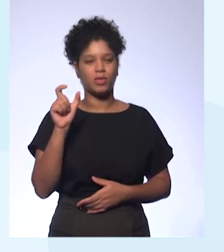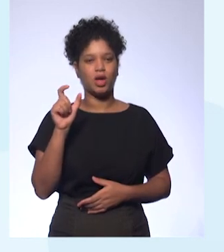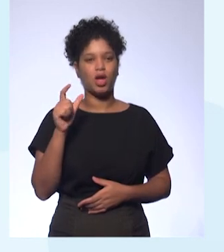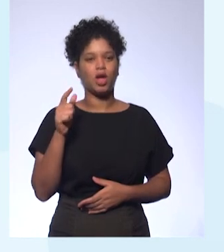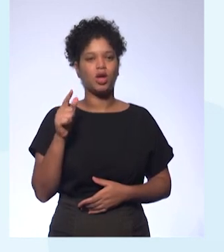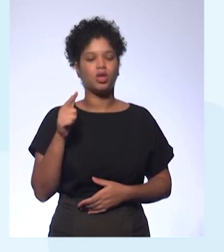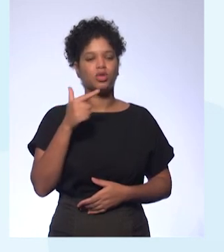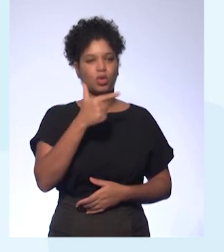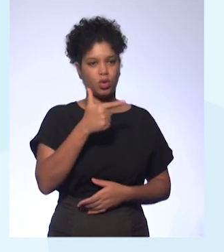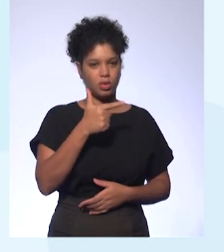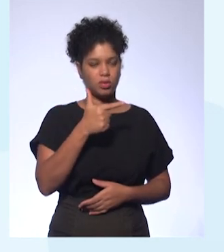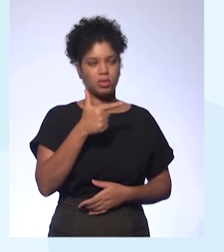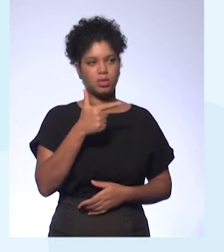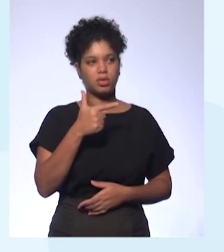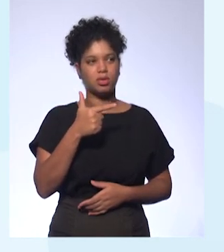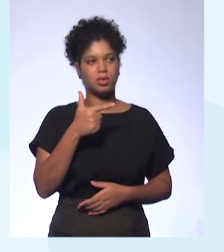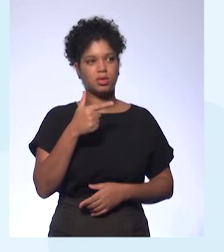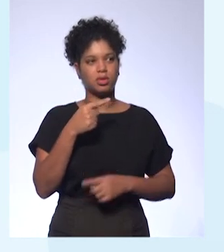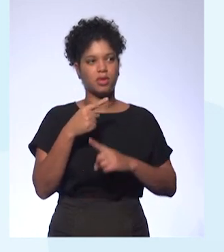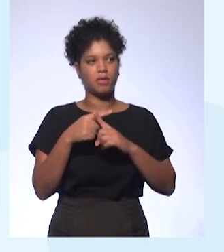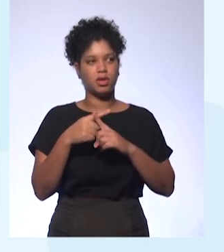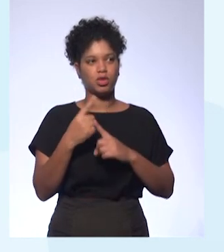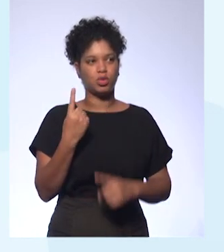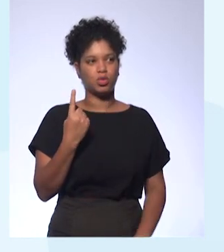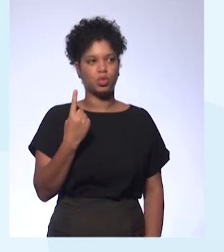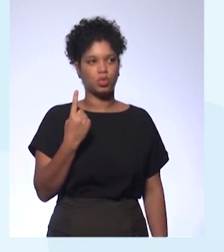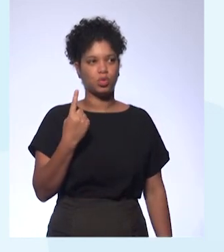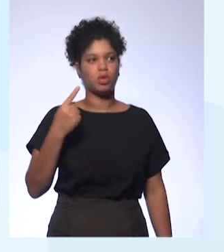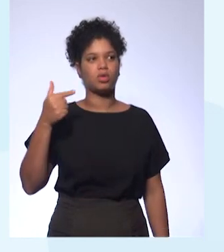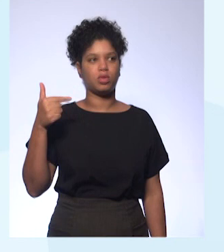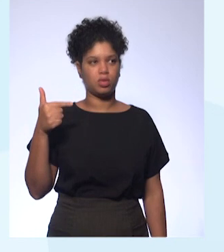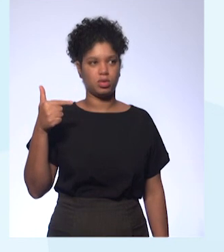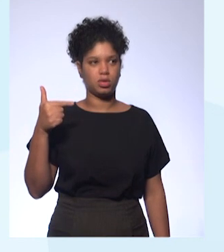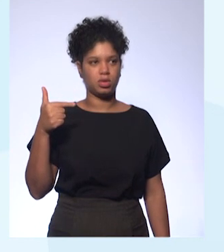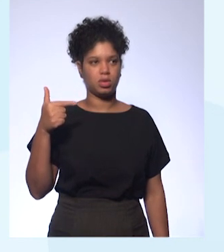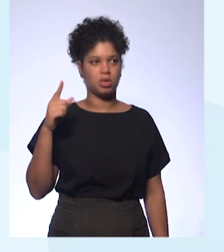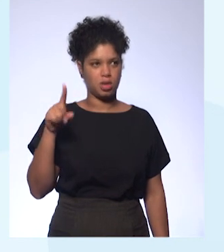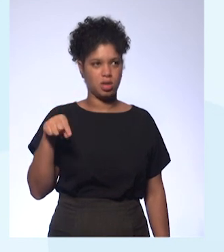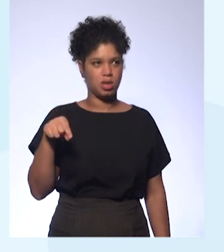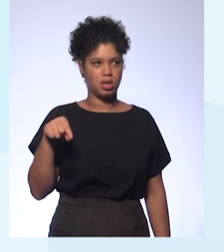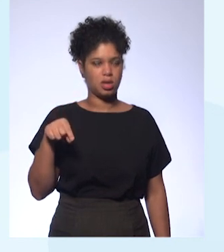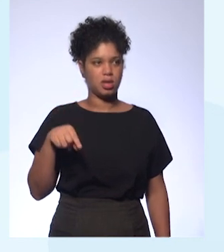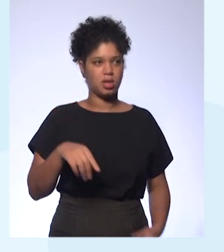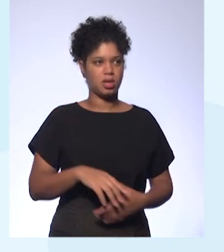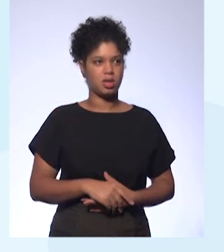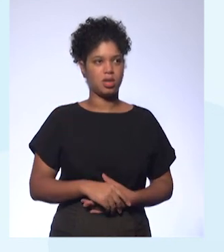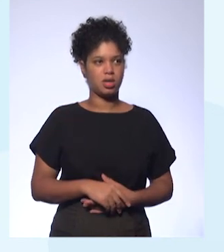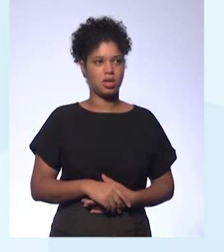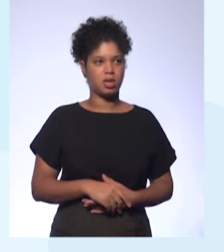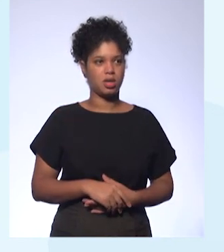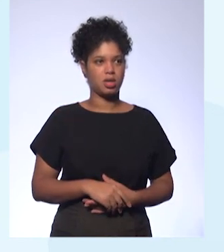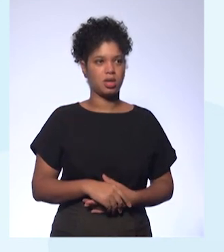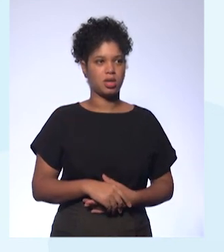vezes 1, 2. Não. Saiu do prumo